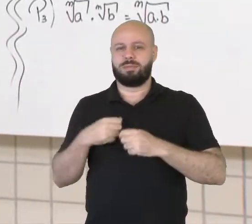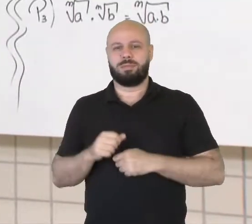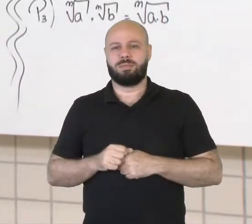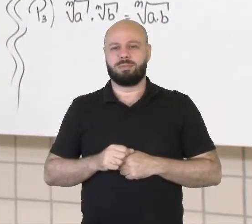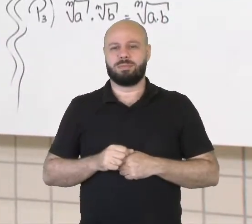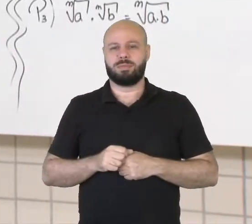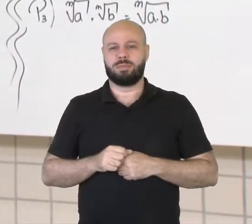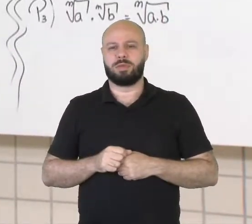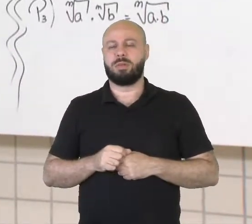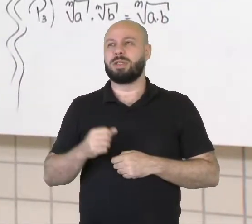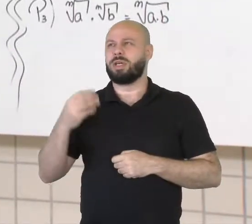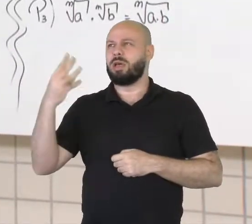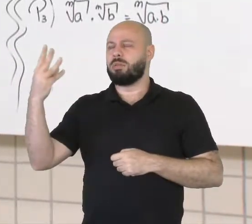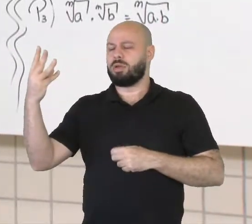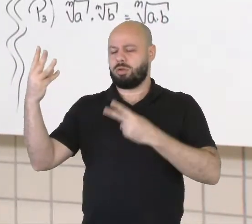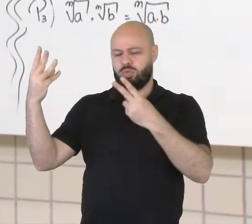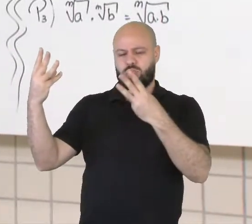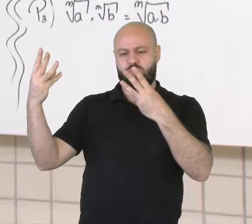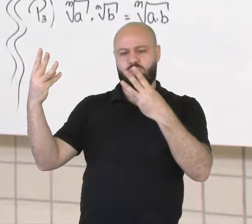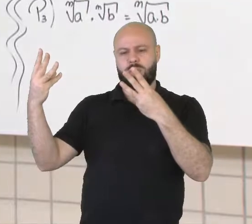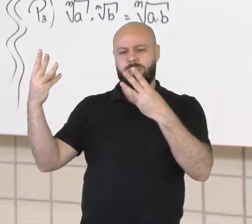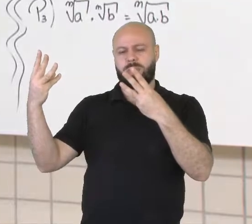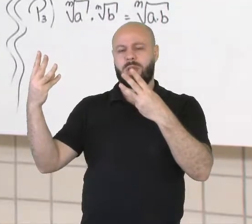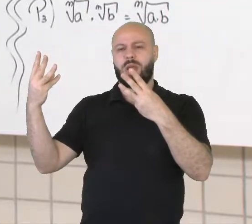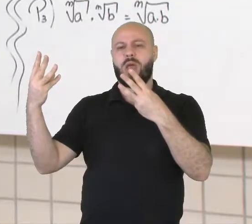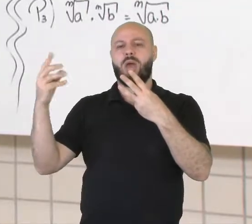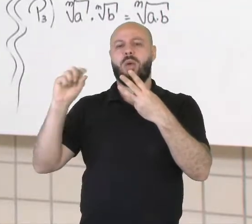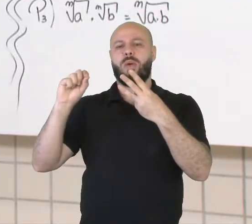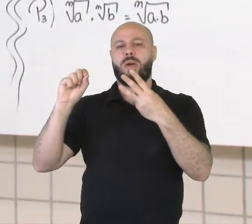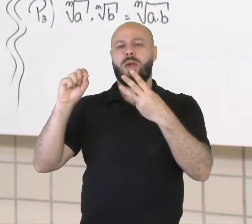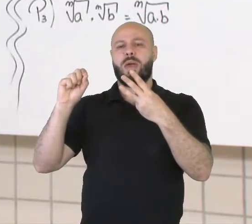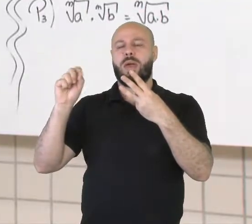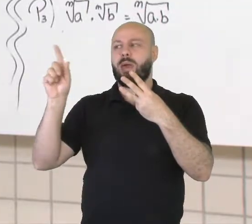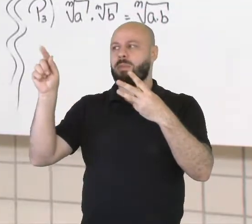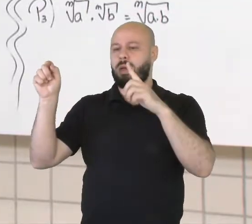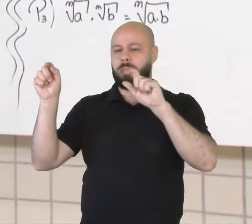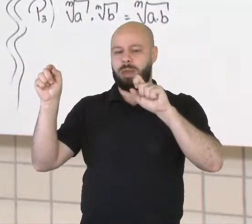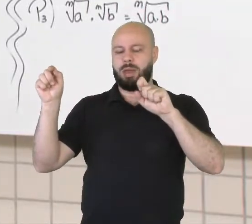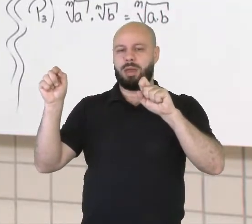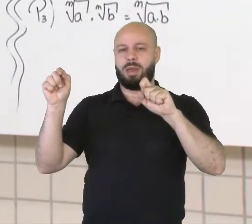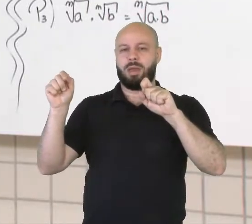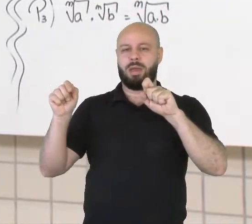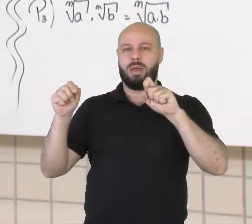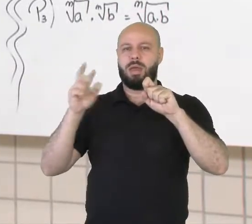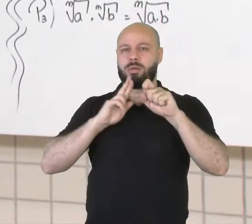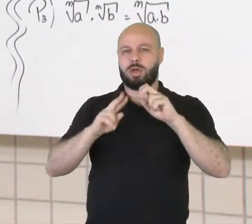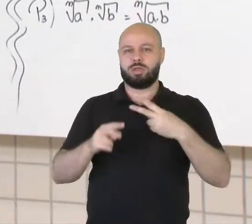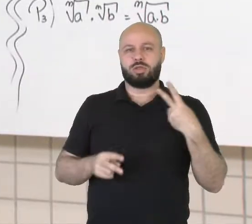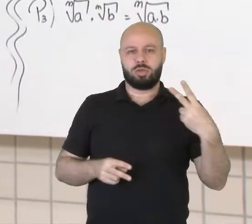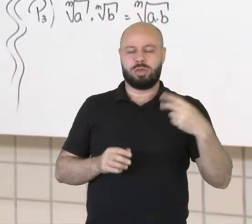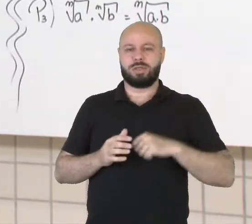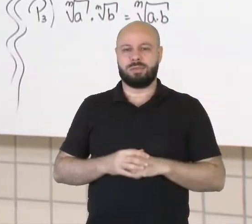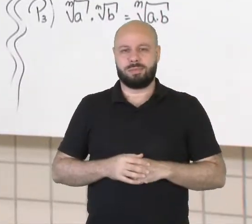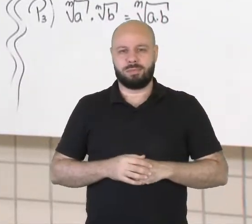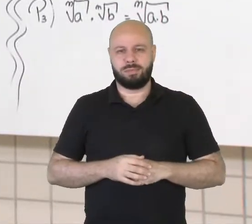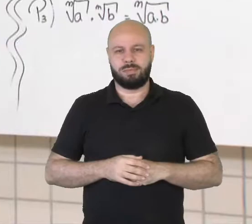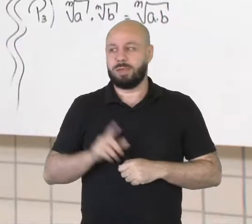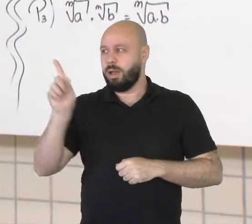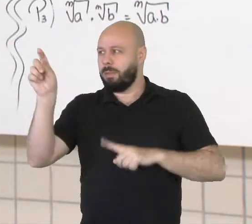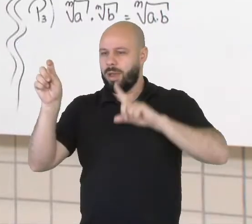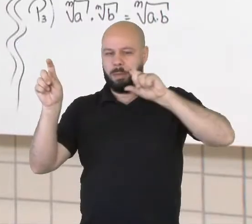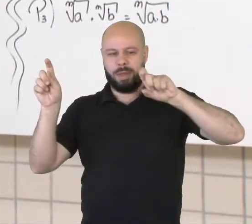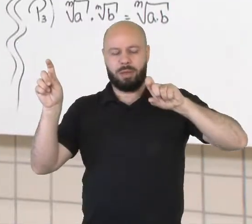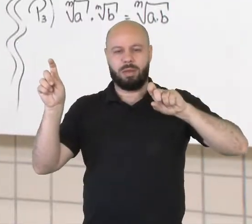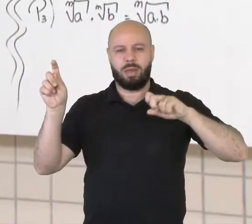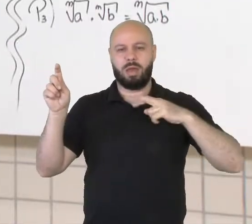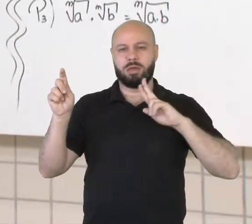potência desfazendo a raiz, e eu vou achar o 2. Então, a raiz cúbica do 8, 2. Eu arrumei